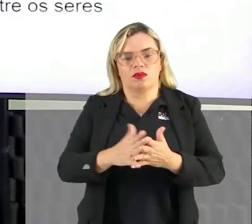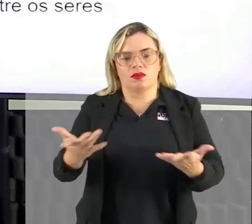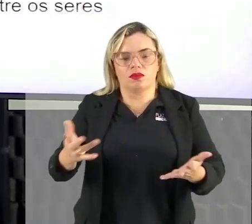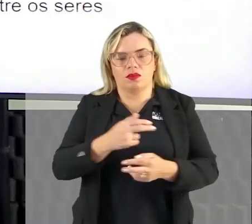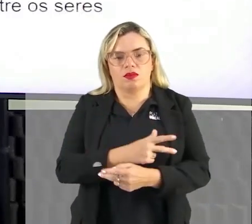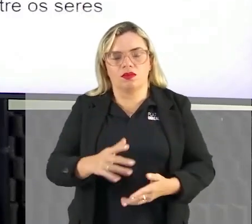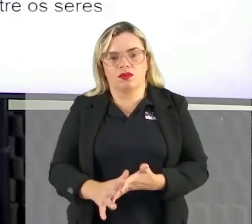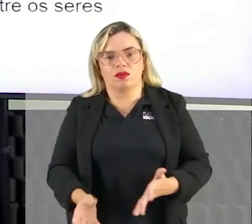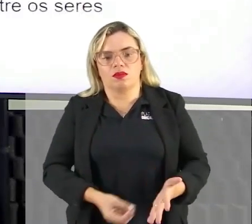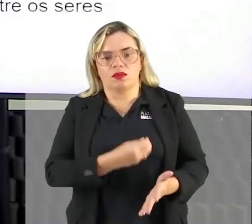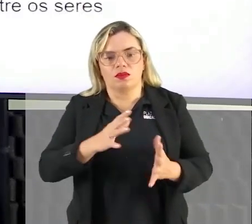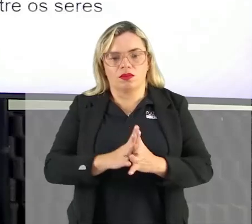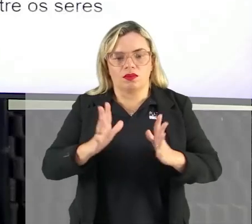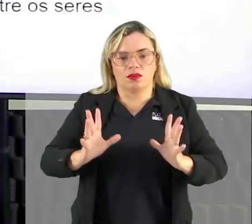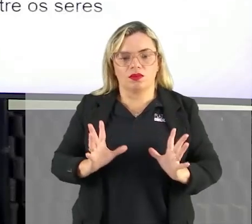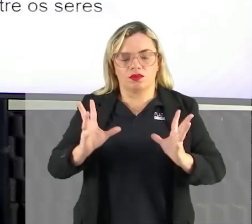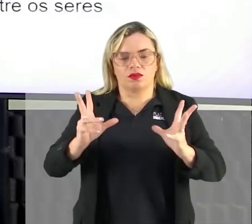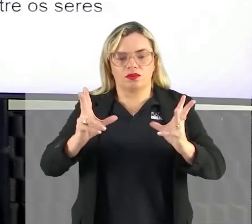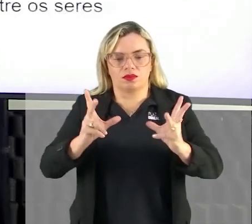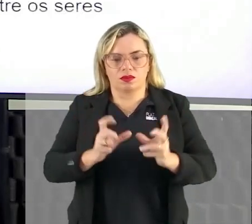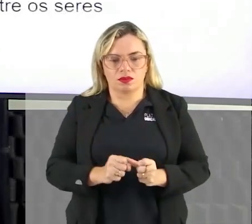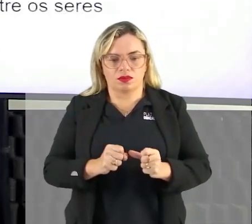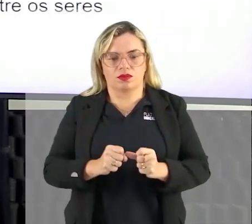Existe todo